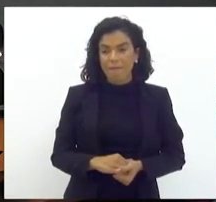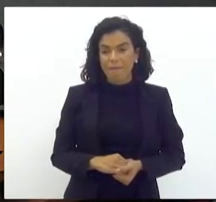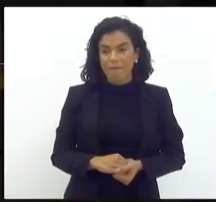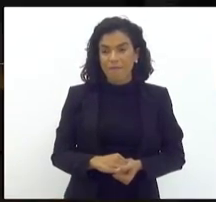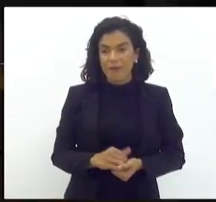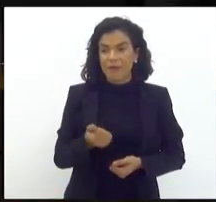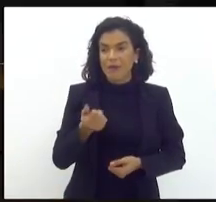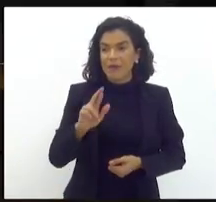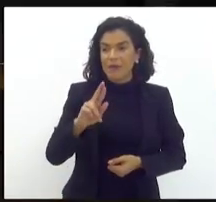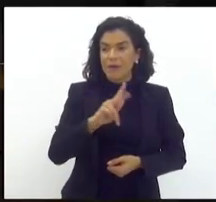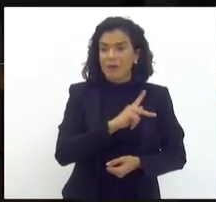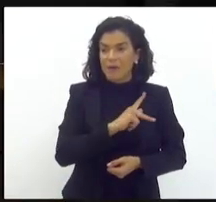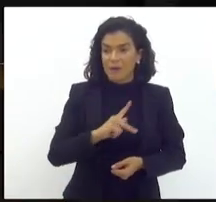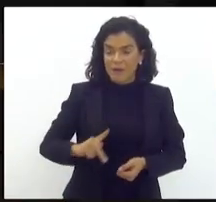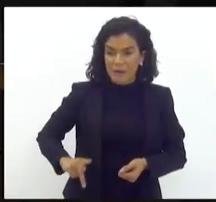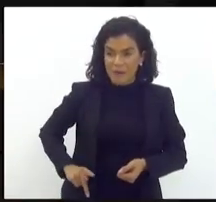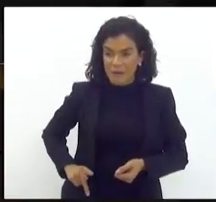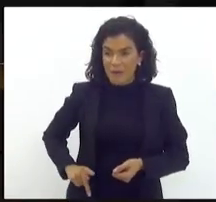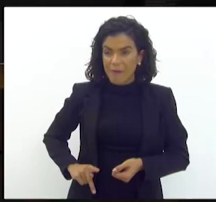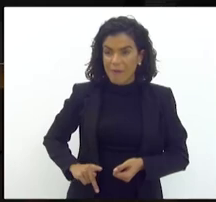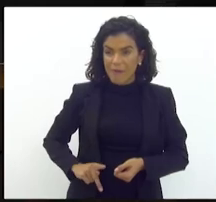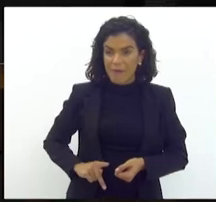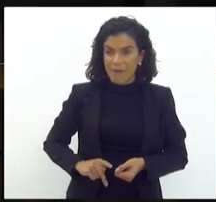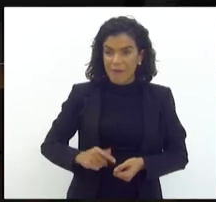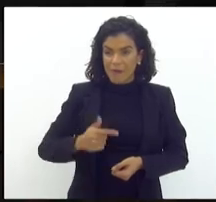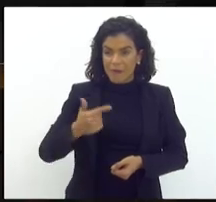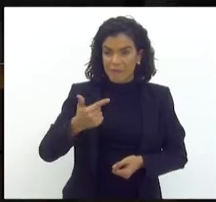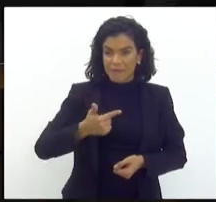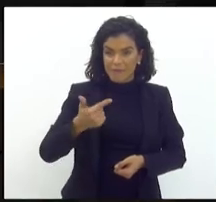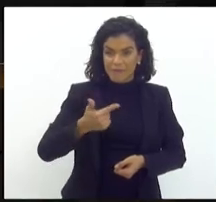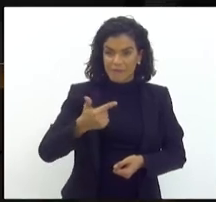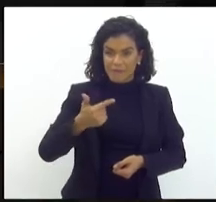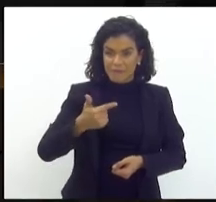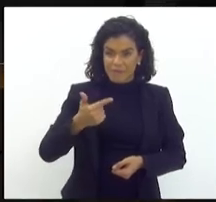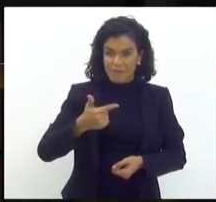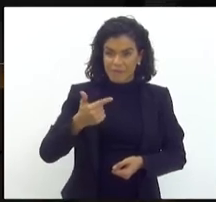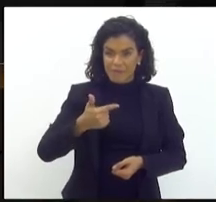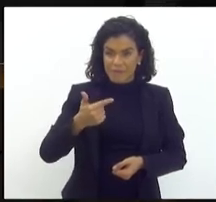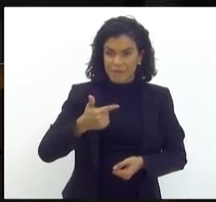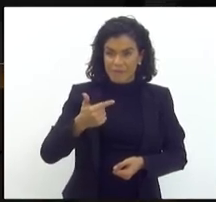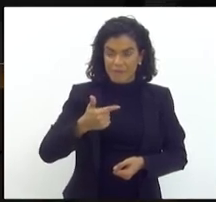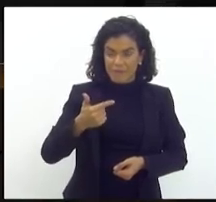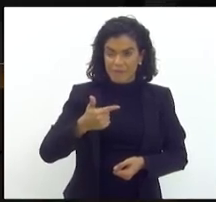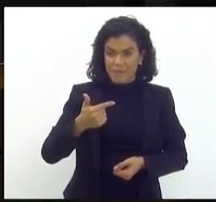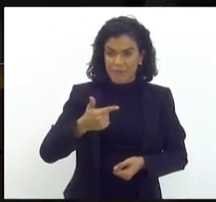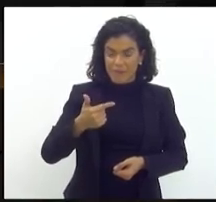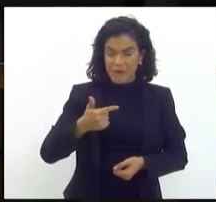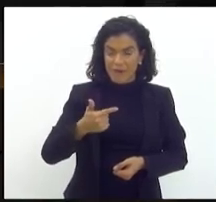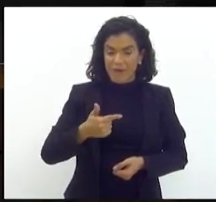por favor senhor presidente senhor presidente tá em segunda por favor